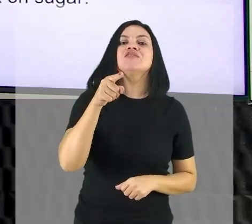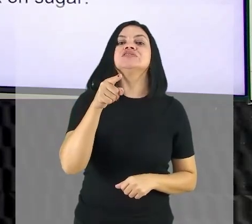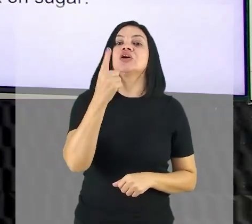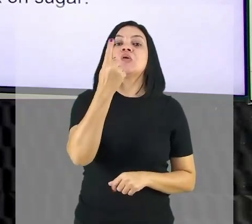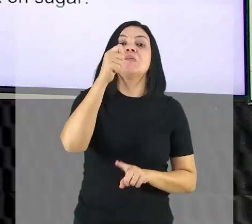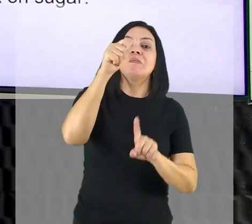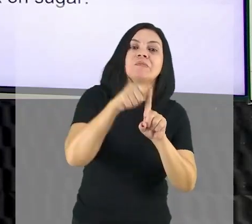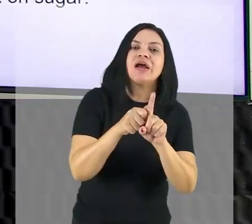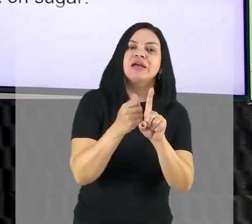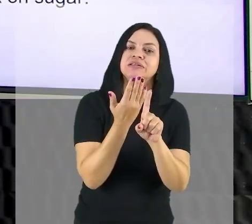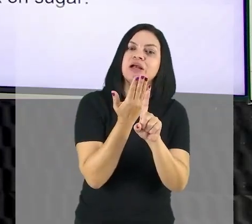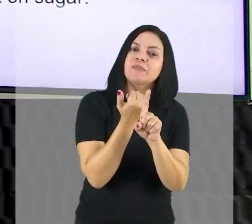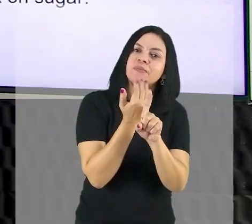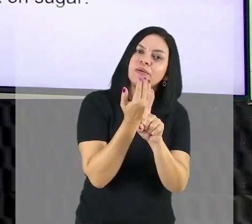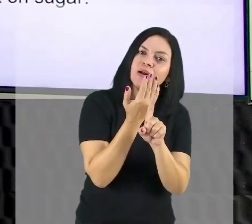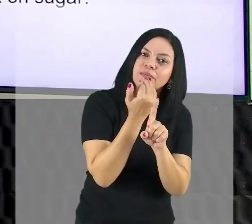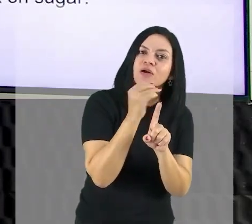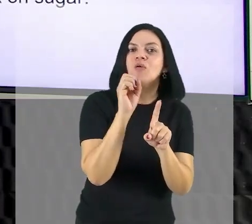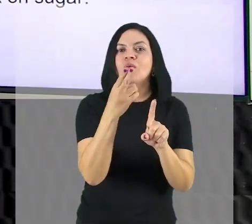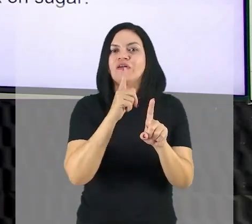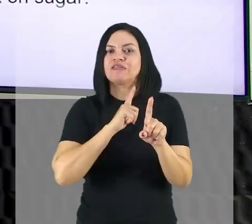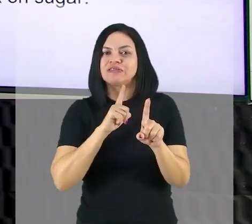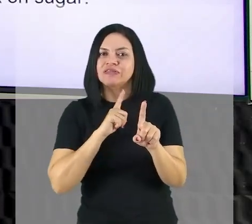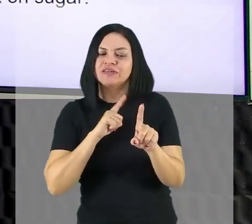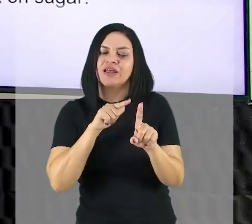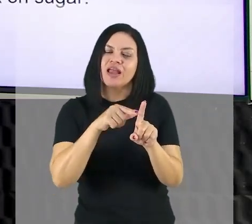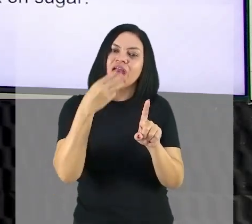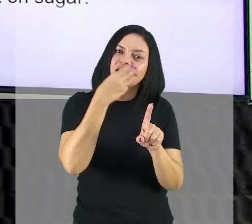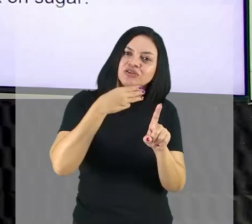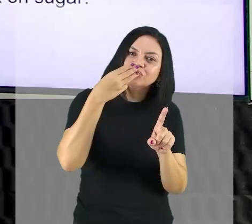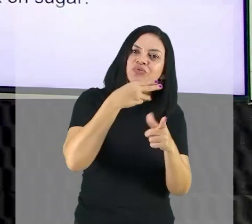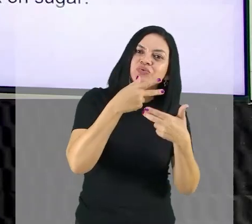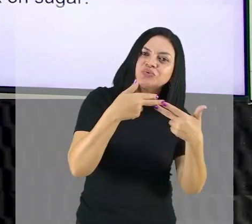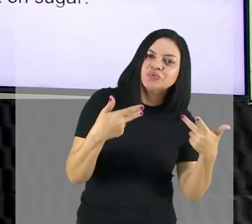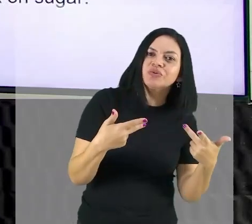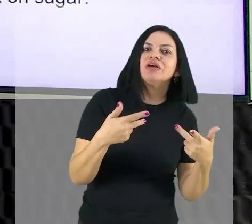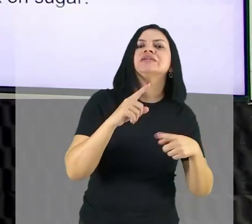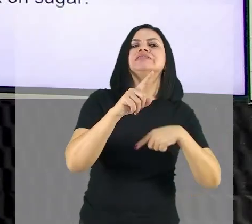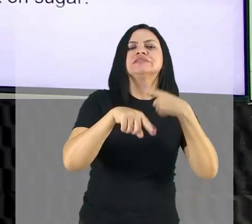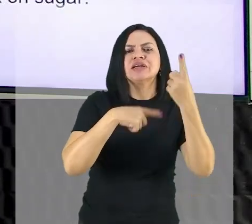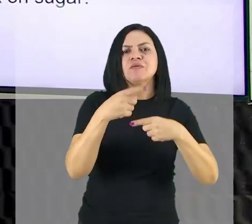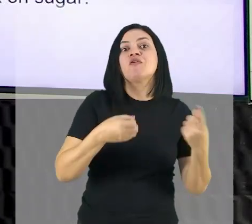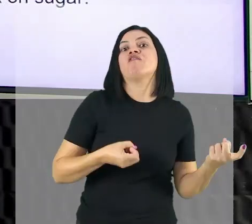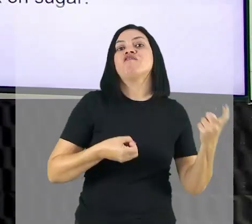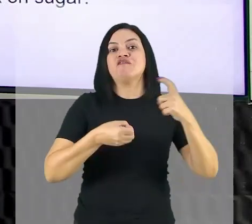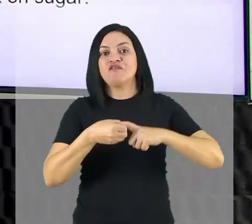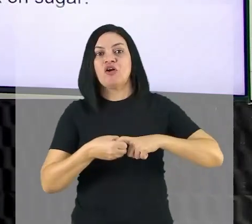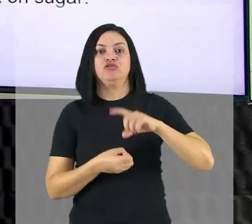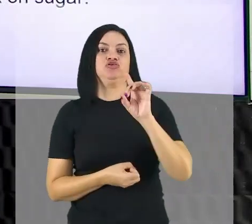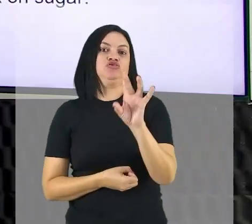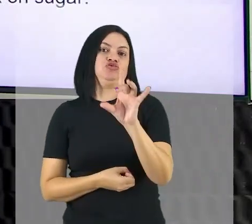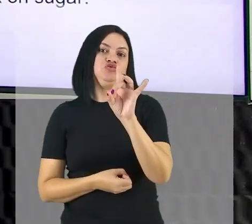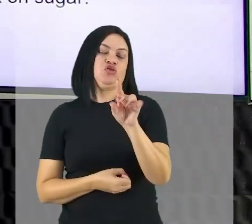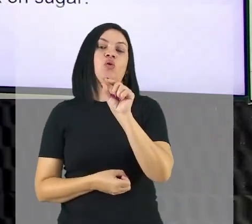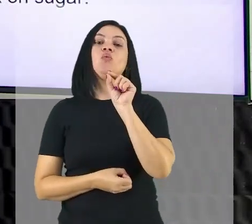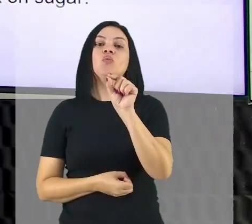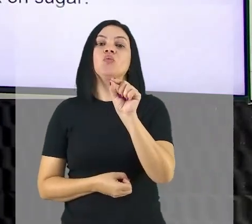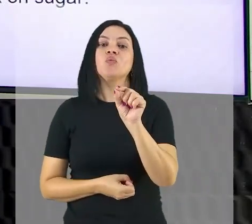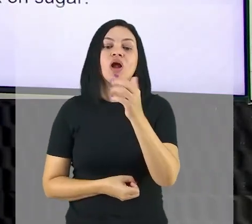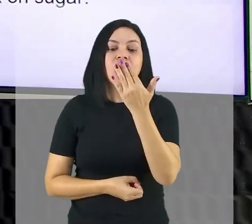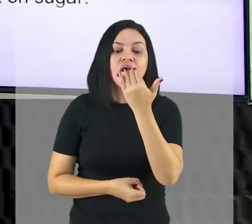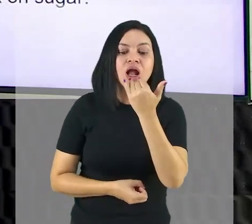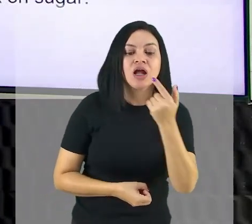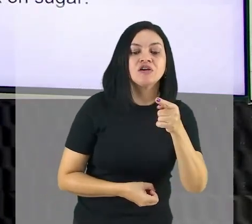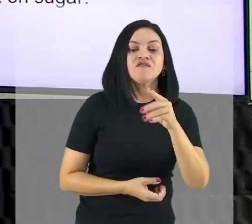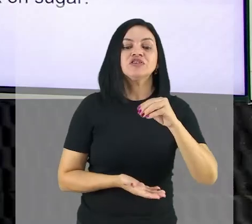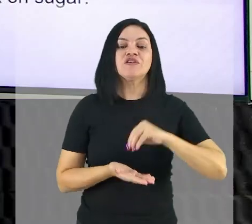um mês, ou todos aqueles alimentos que têm açúcar, e depois adicione de volta somente aqueles que você